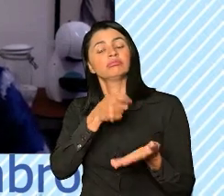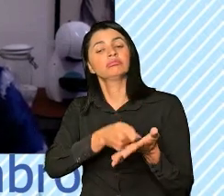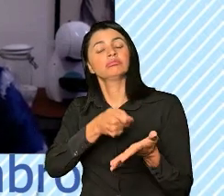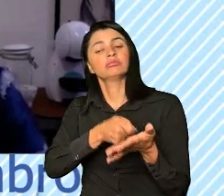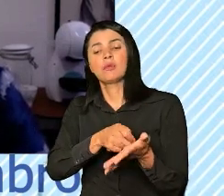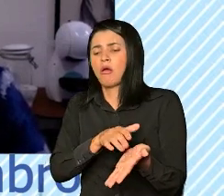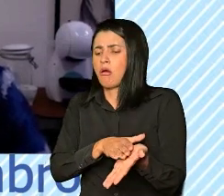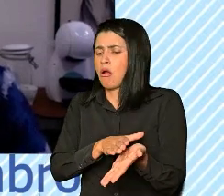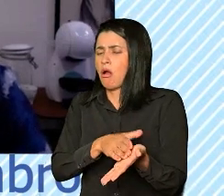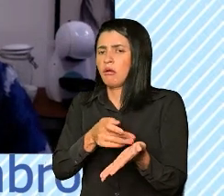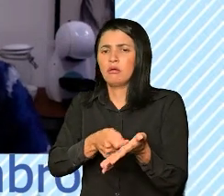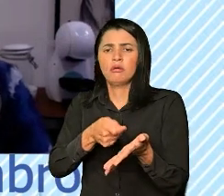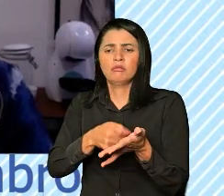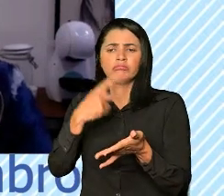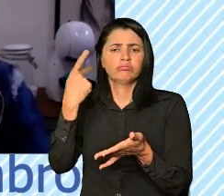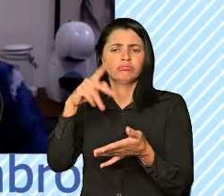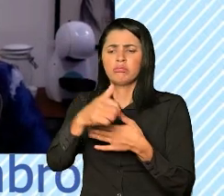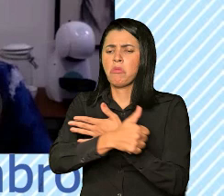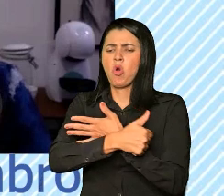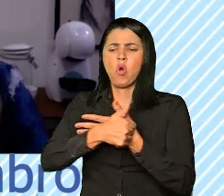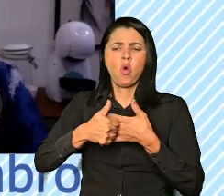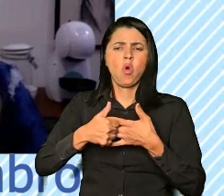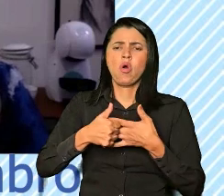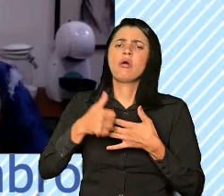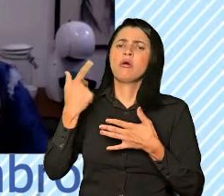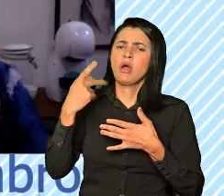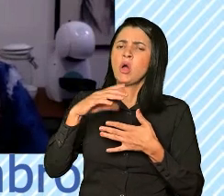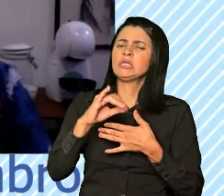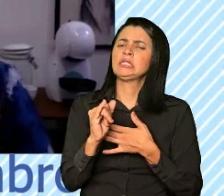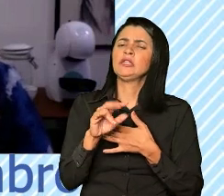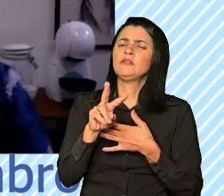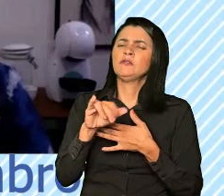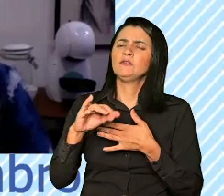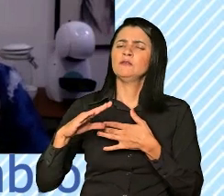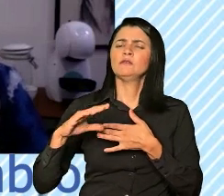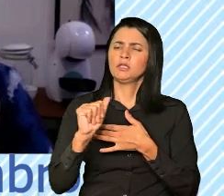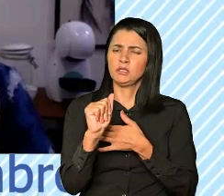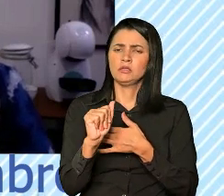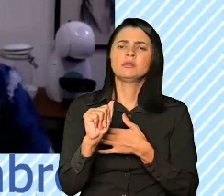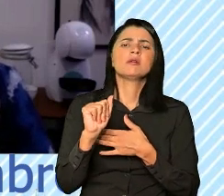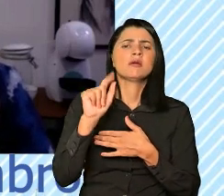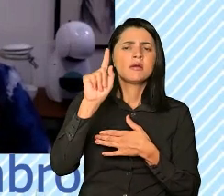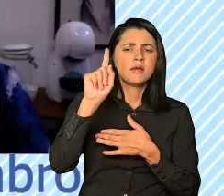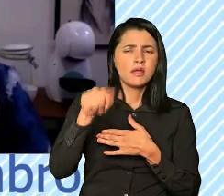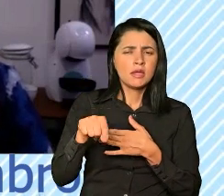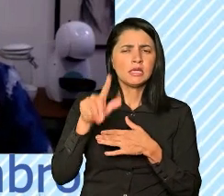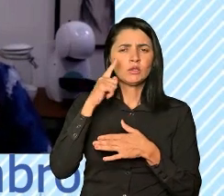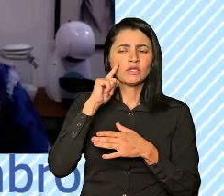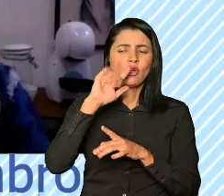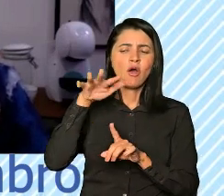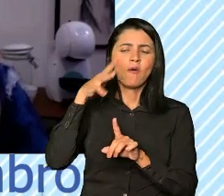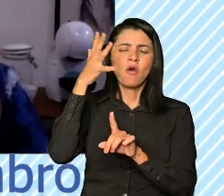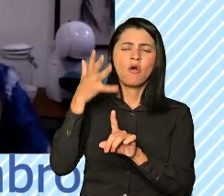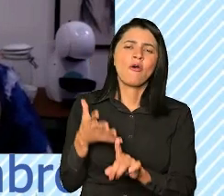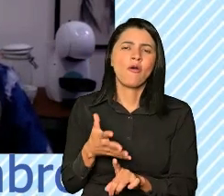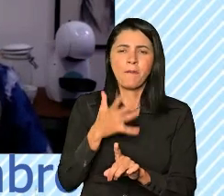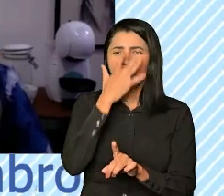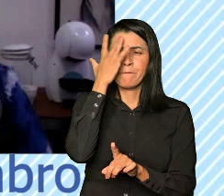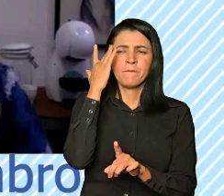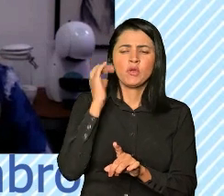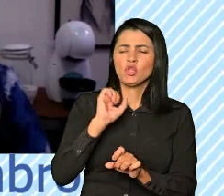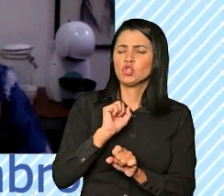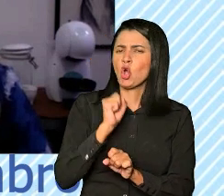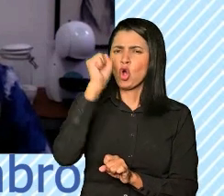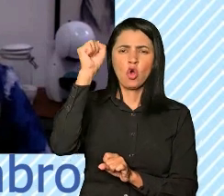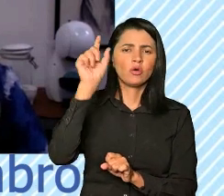obrigação cívica, moral, até, por assim dizer. E isso vai muito além de uma certa honraria aos heróis ou de um respeito